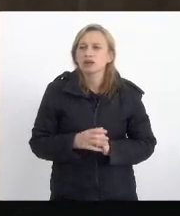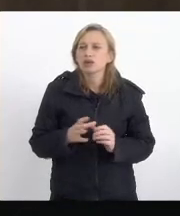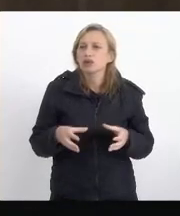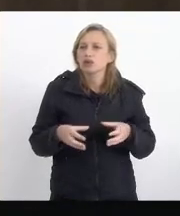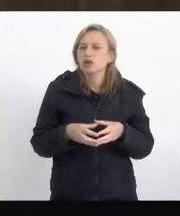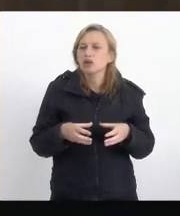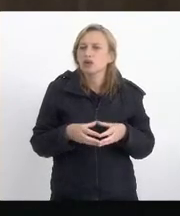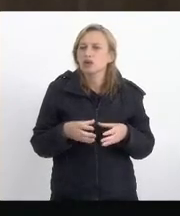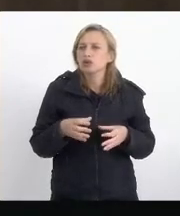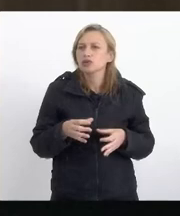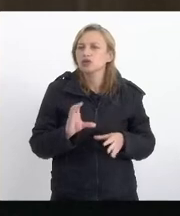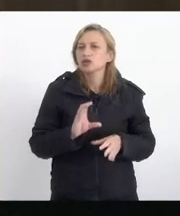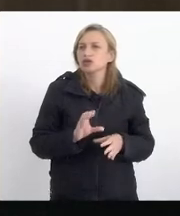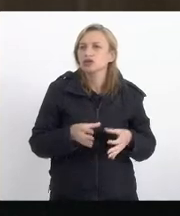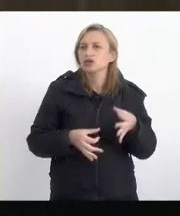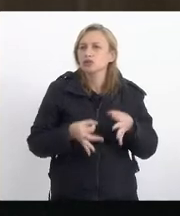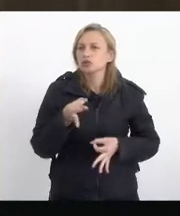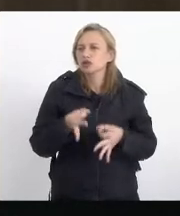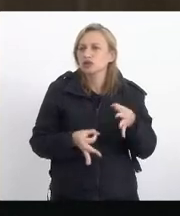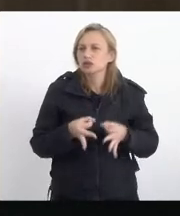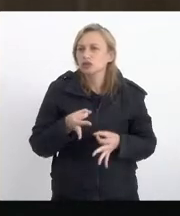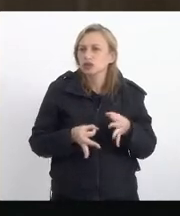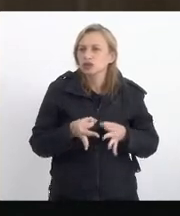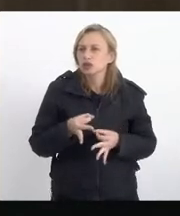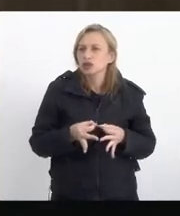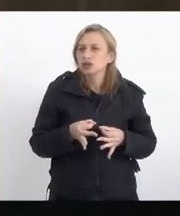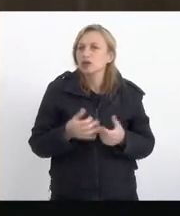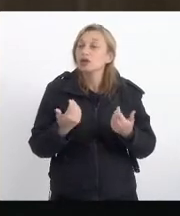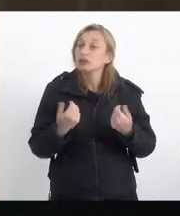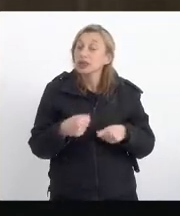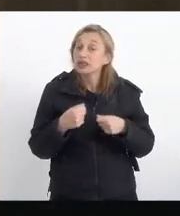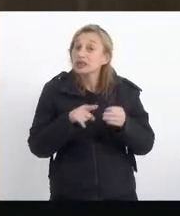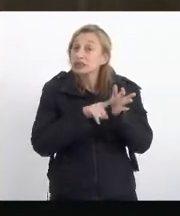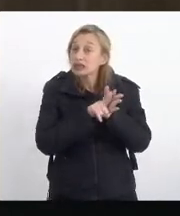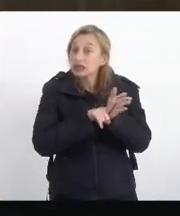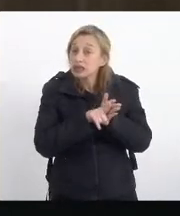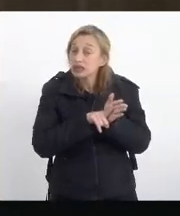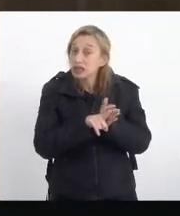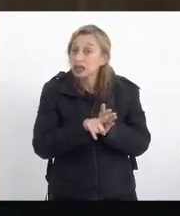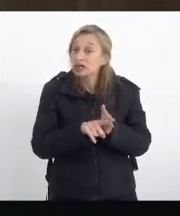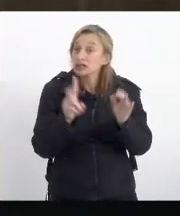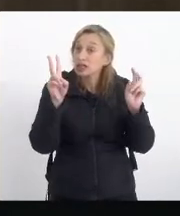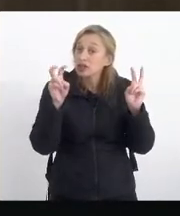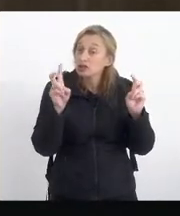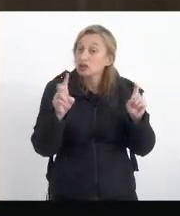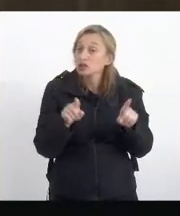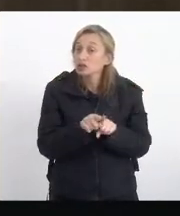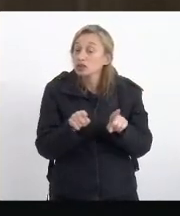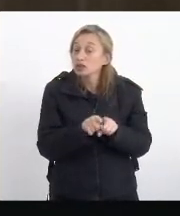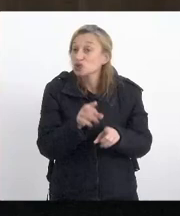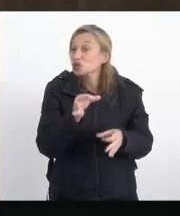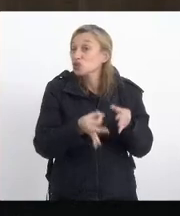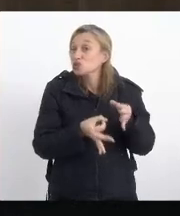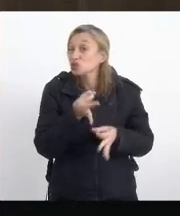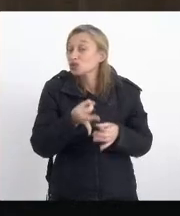Comissão de Constituição e Justiça, a gente precisa analisar essa questão também de justiça, porque